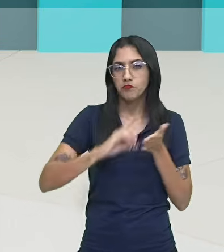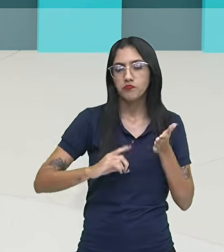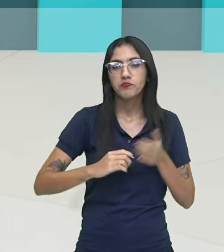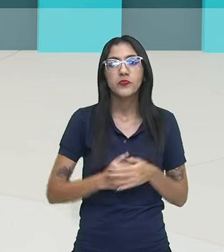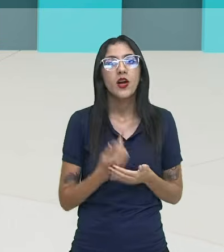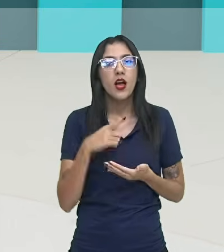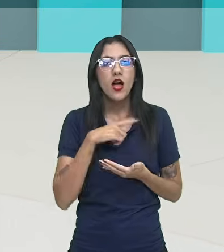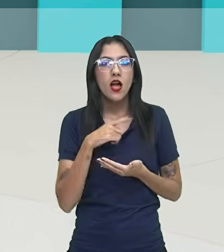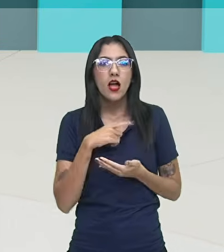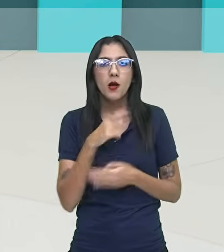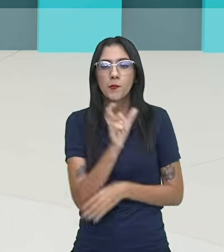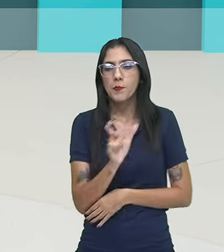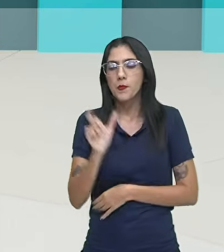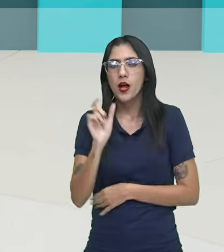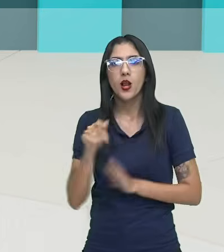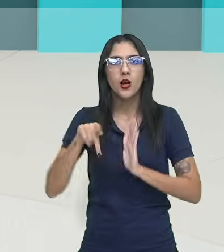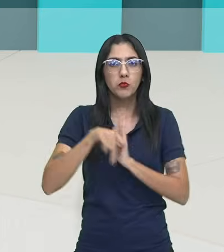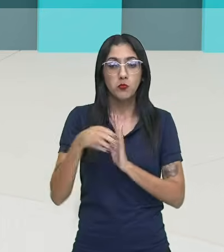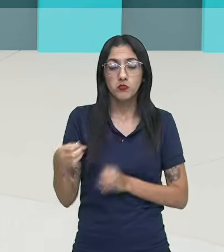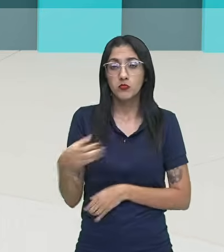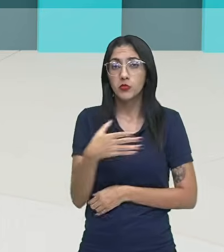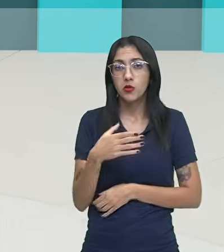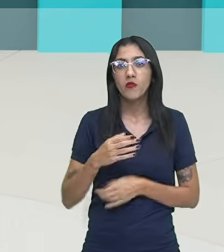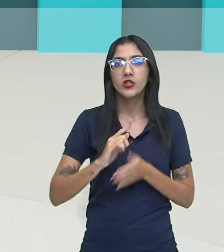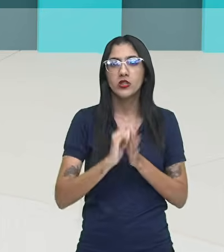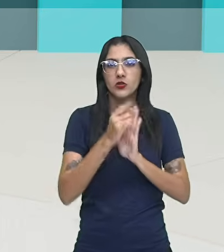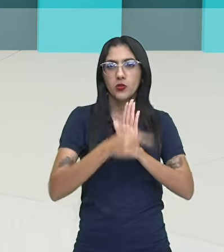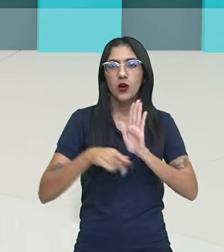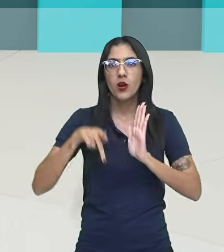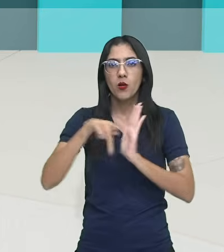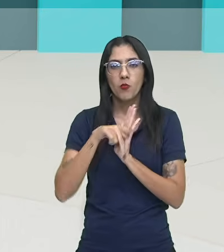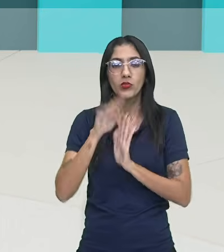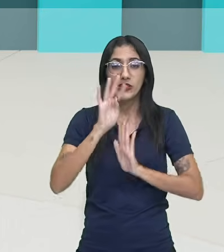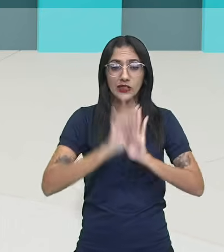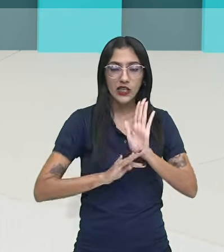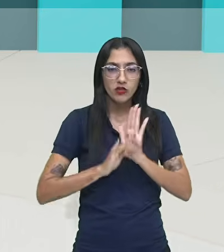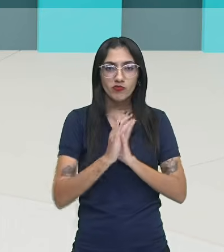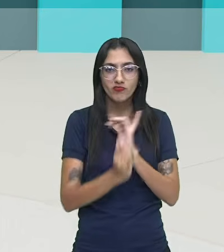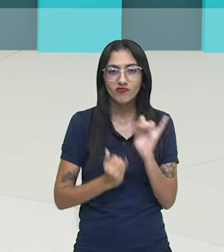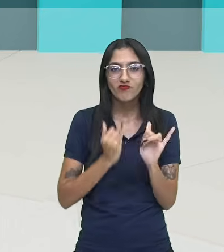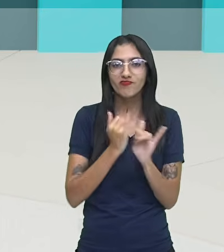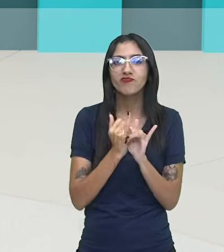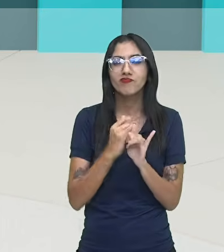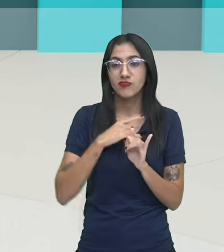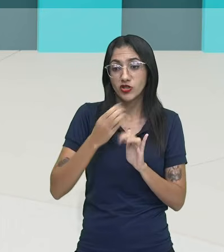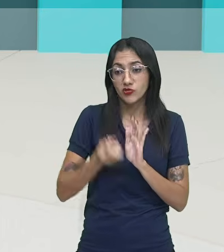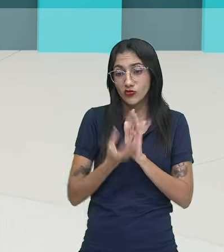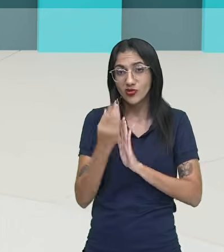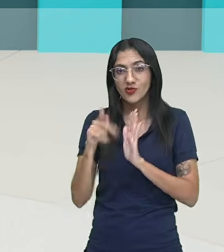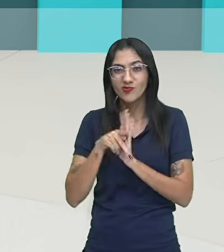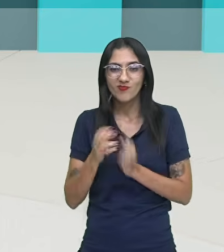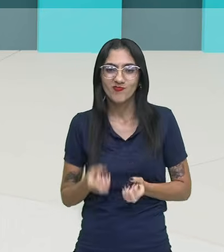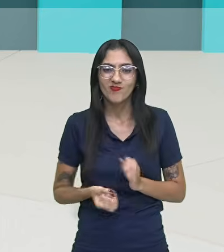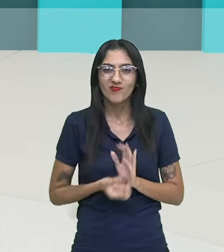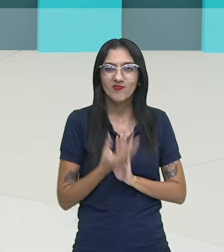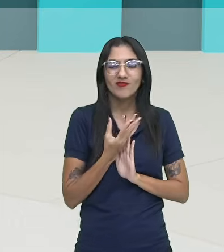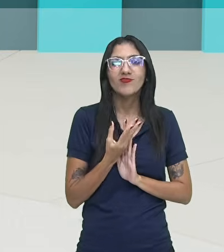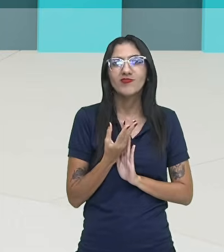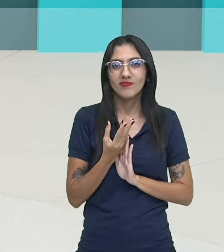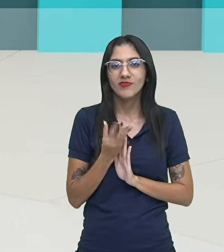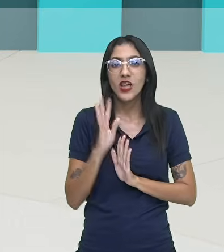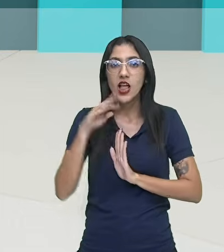o nome dado a uma nova modalidade de gêneros textuais que surgiu com a internet dentro